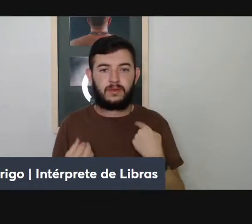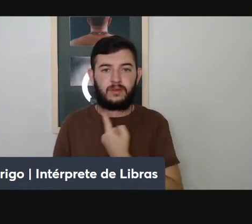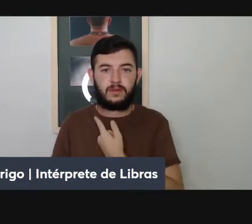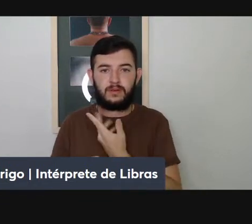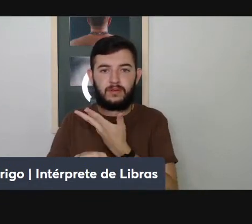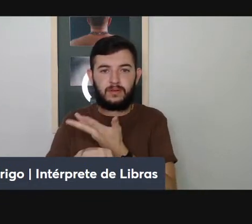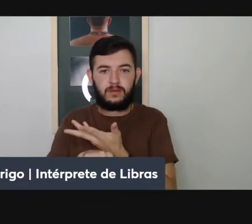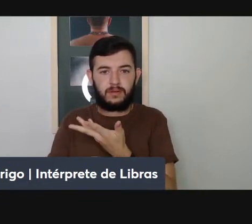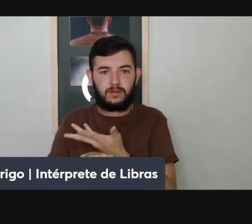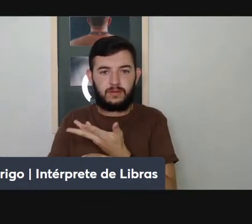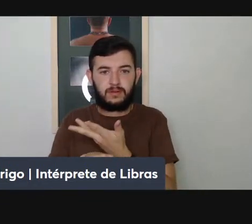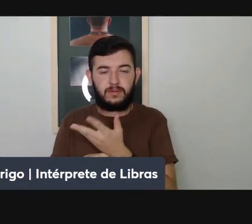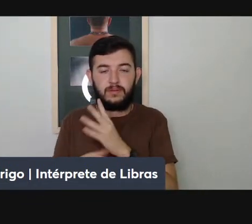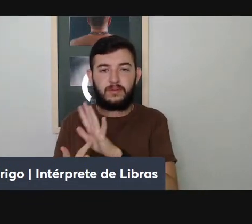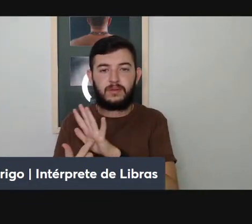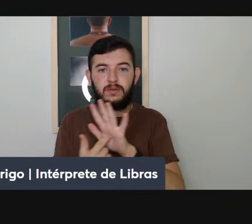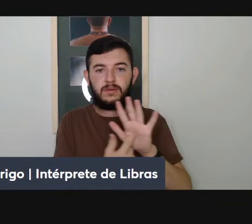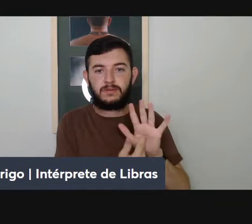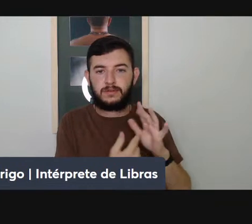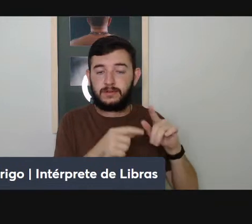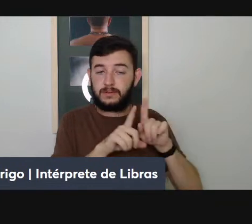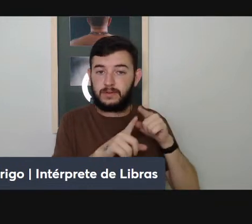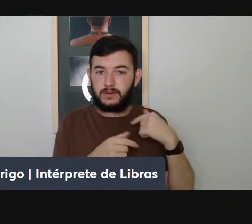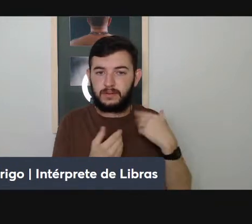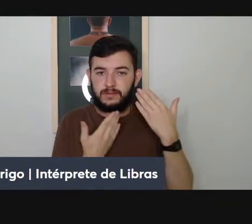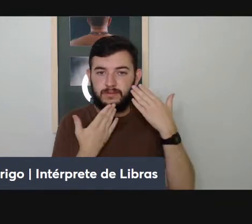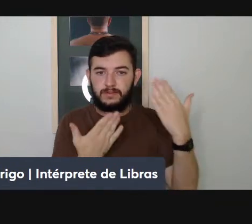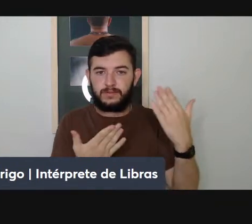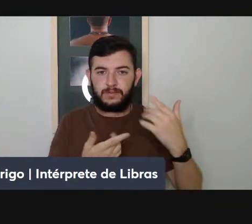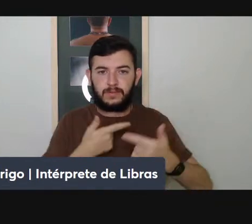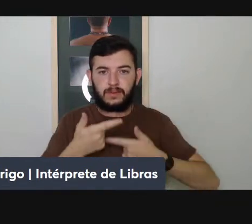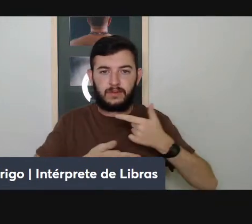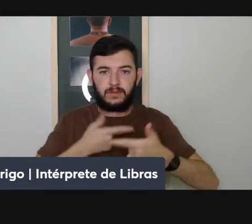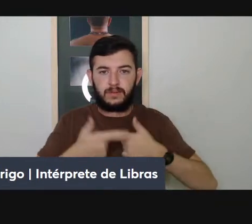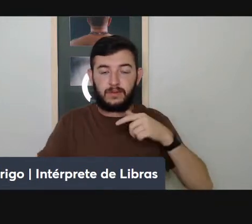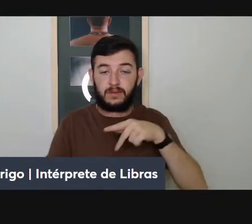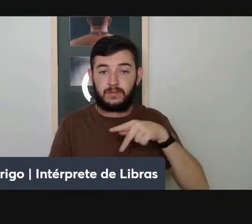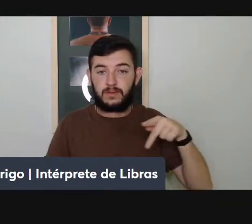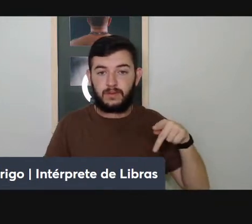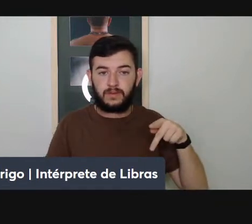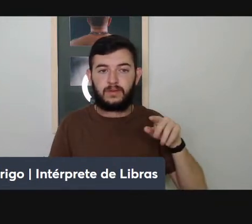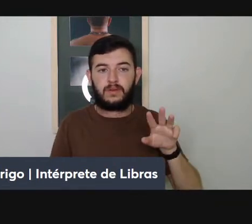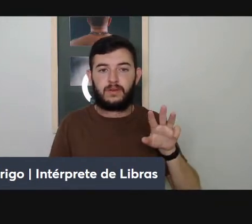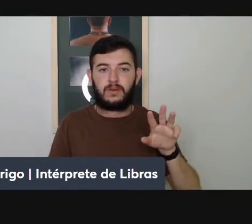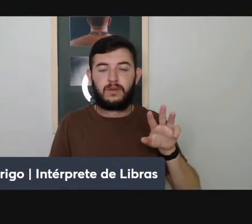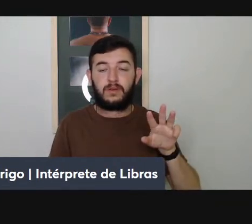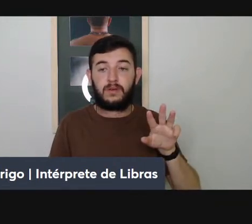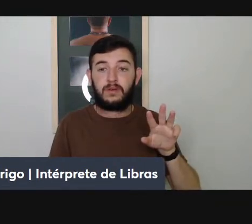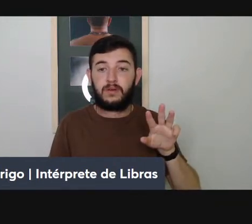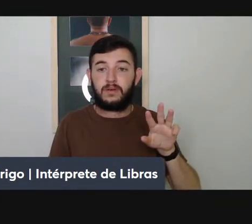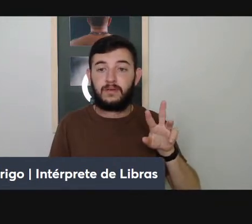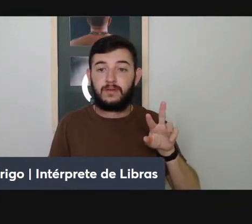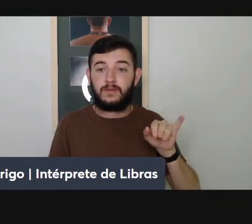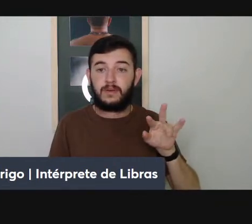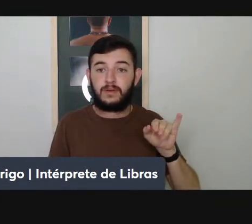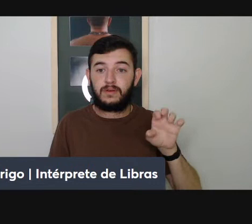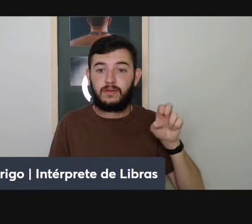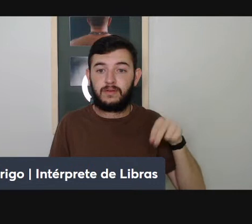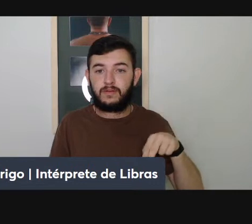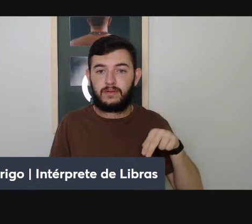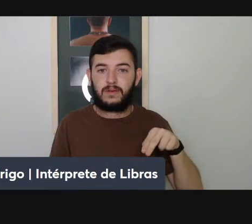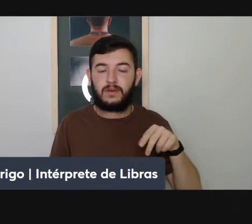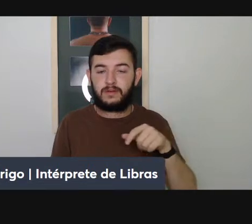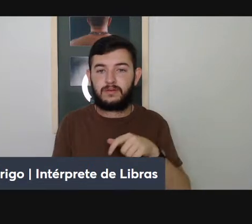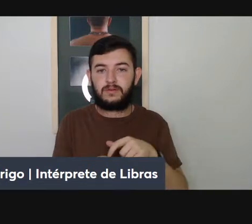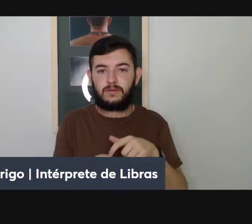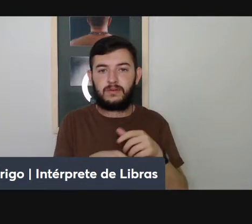para trazermos aqui, agradecer o trabalho que a professora Vivian Weller fez conosco durante todo esse